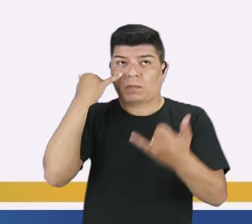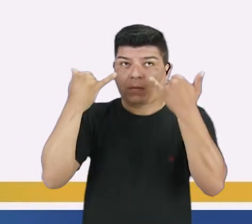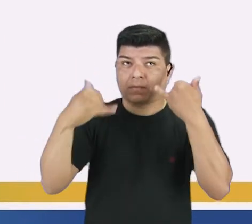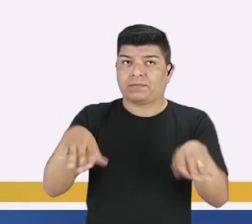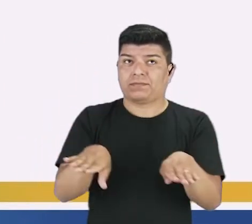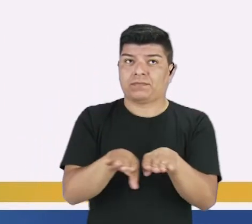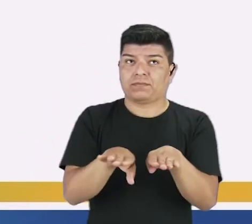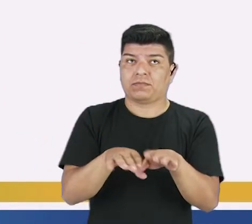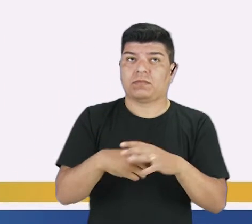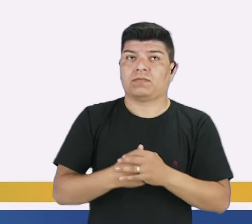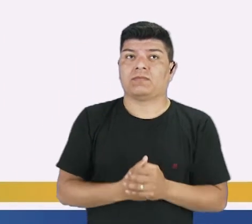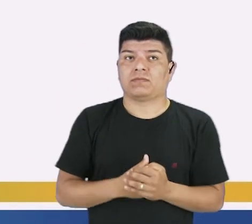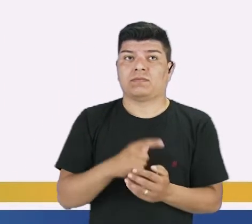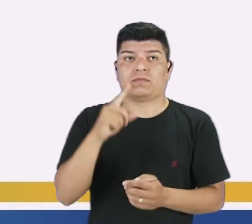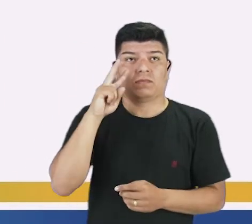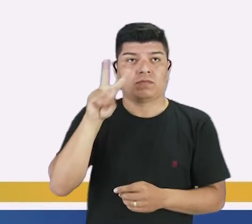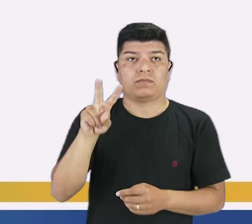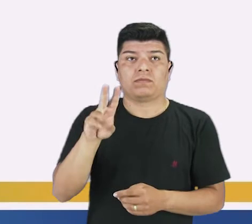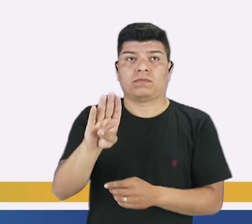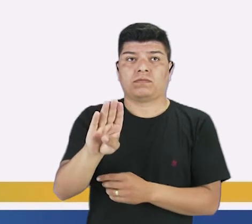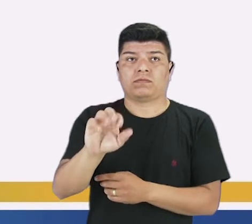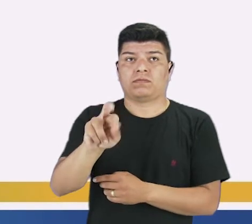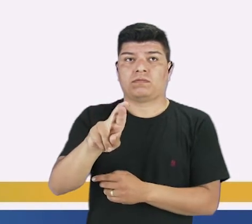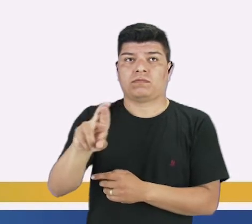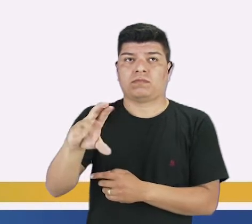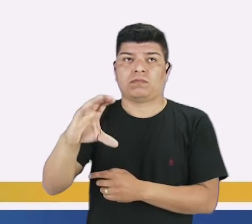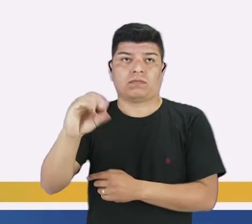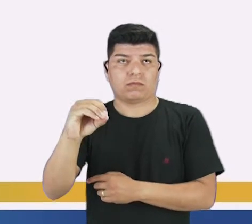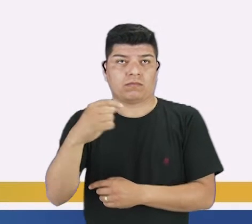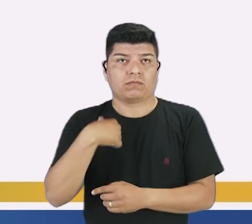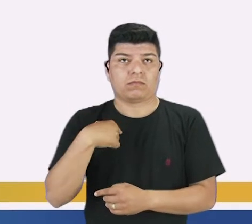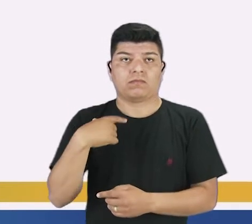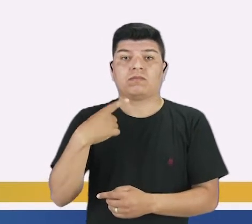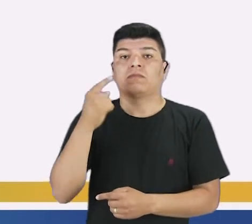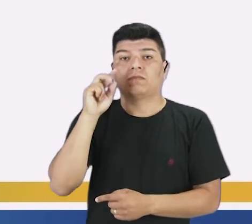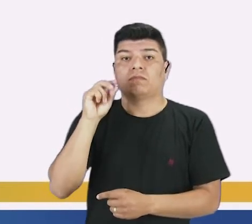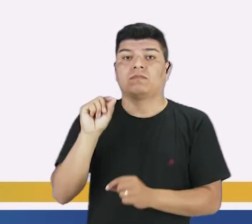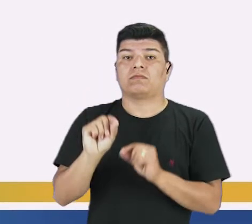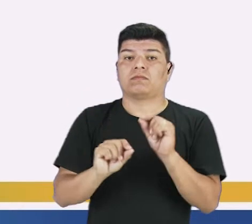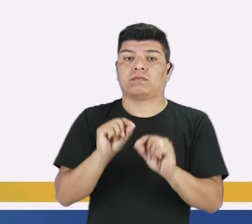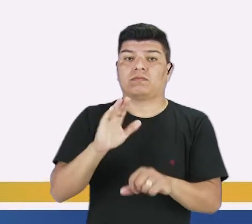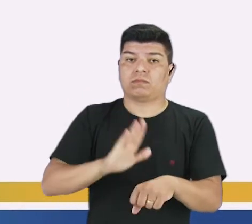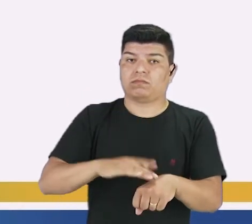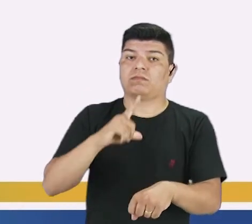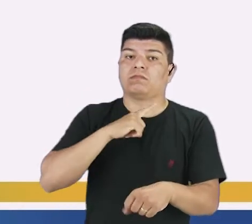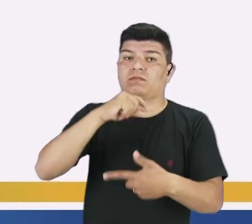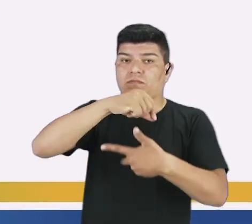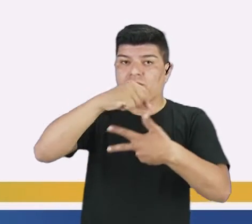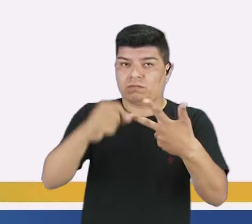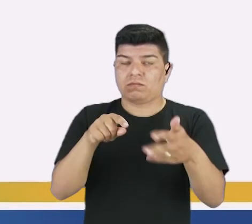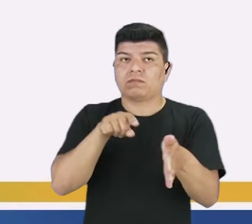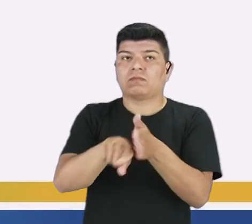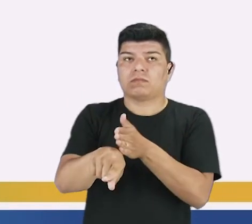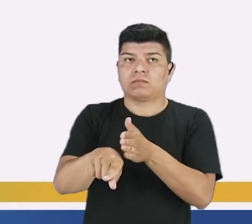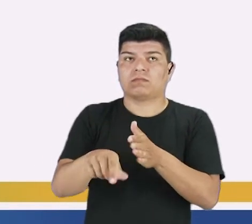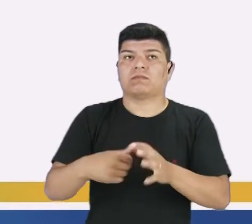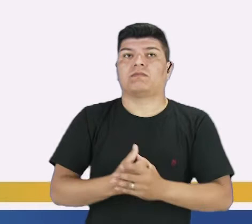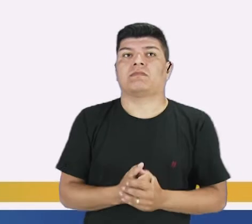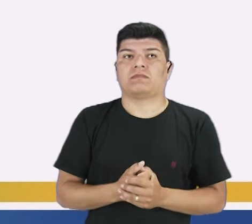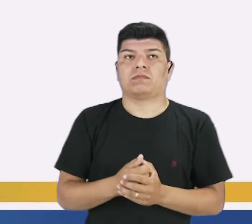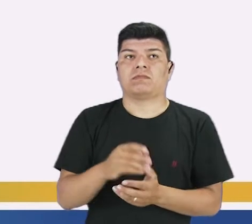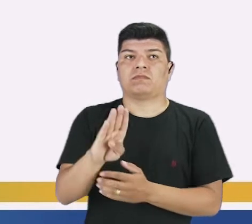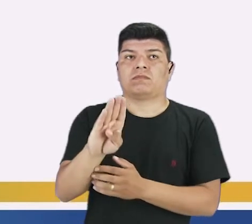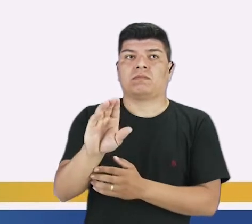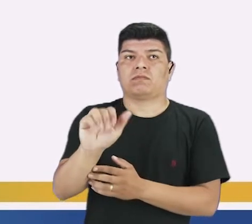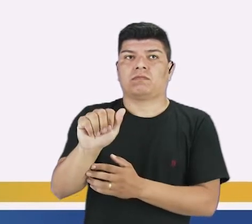informação. Depois vimos o barroco, essas daqui, ressalto, são as que mais caem no Enem, tá bom? O